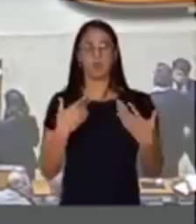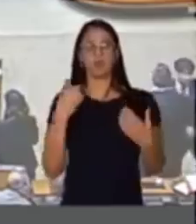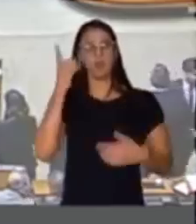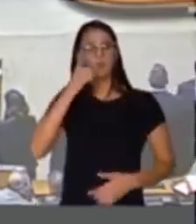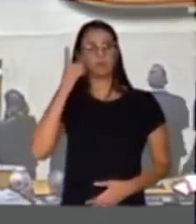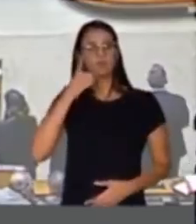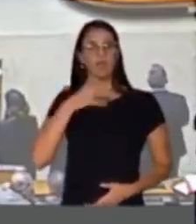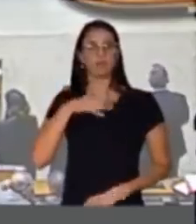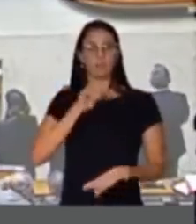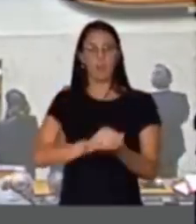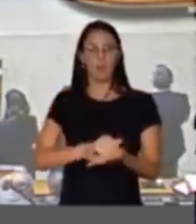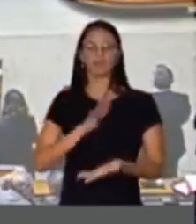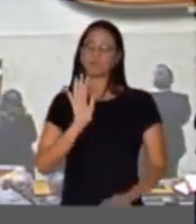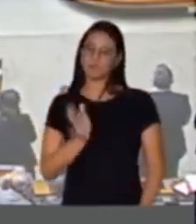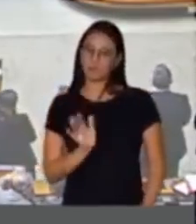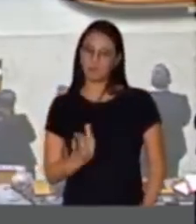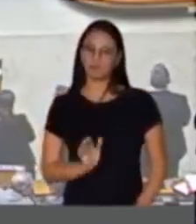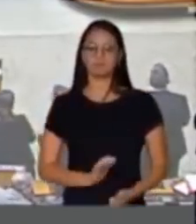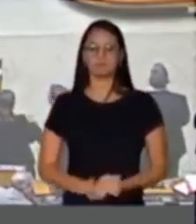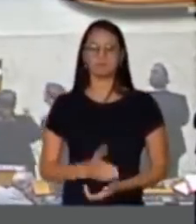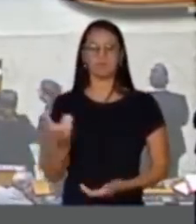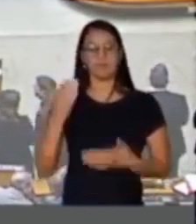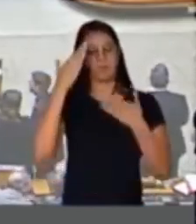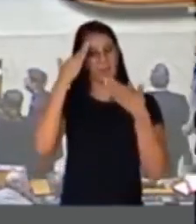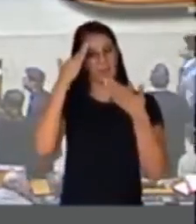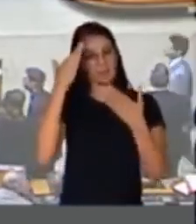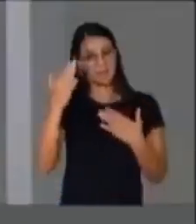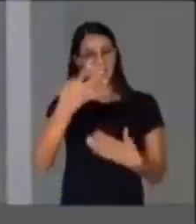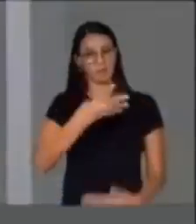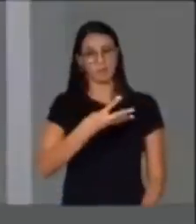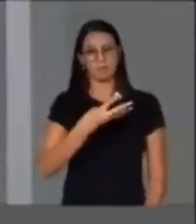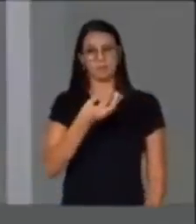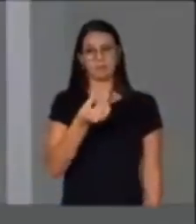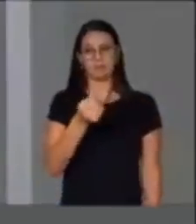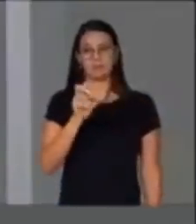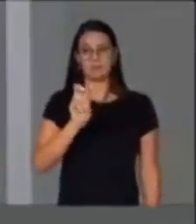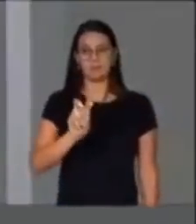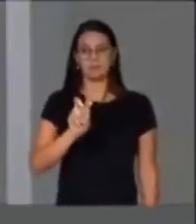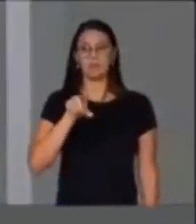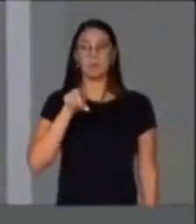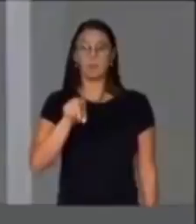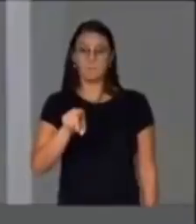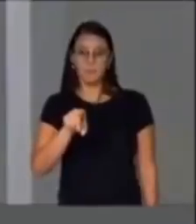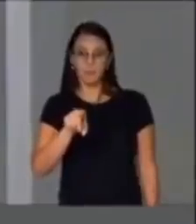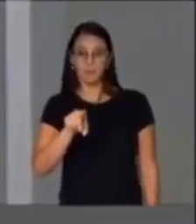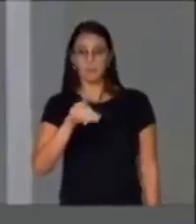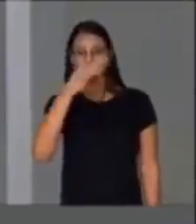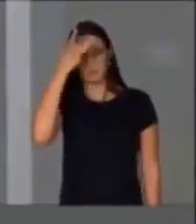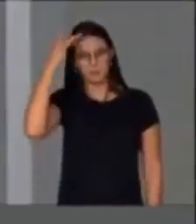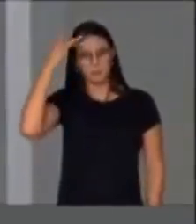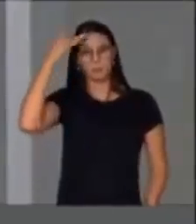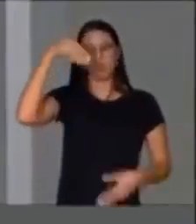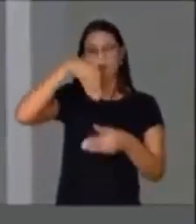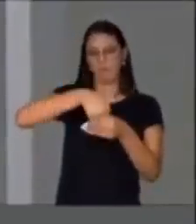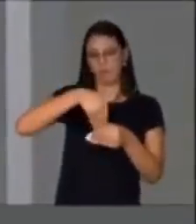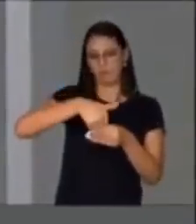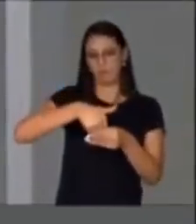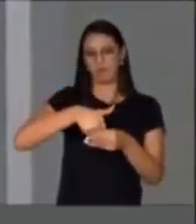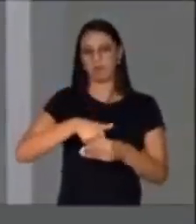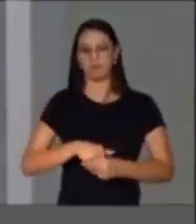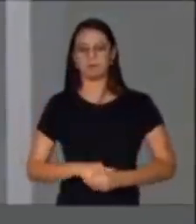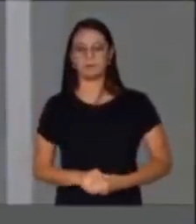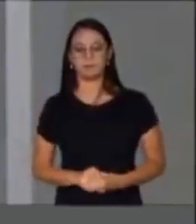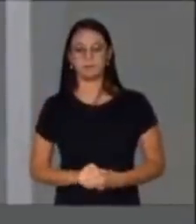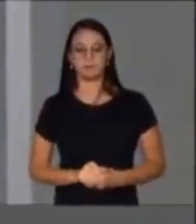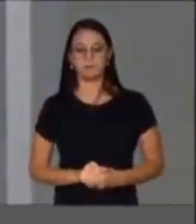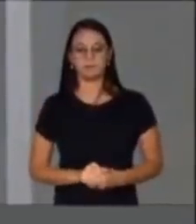empossado. Quero, antes de qualquer coisa, agradecer os 465 mil brasileiros que acreditaram em mim e me